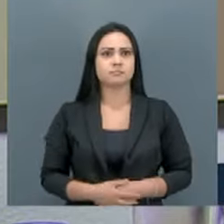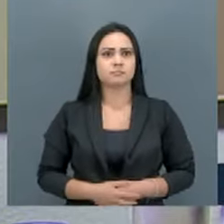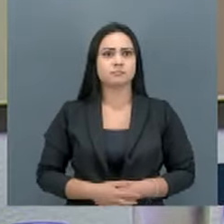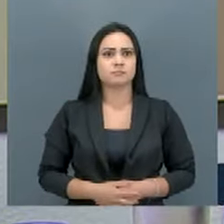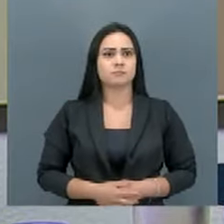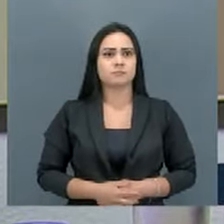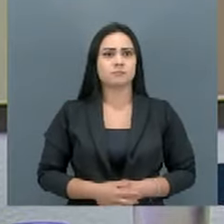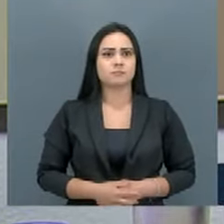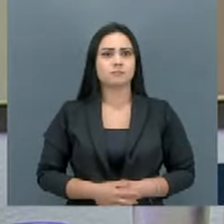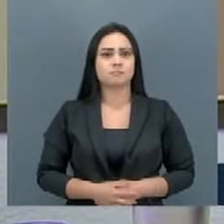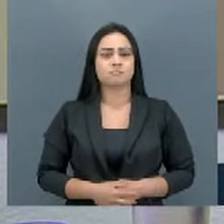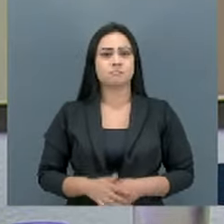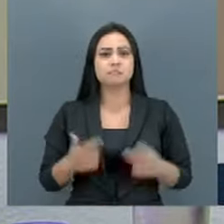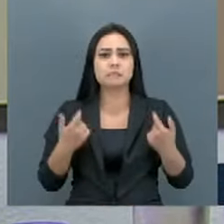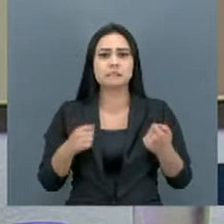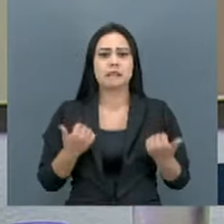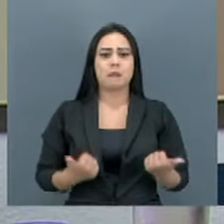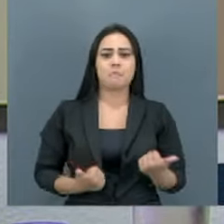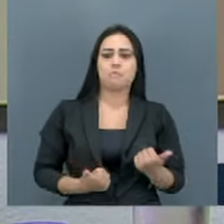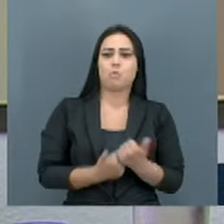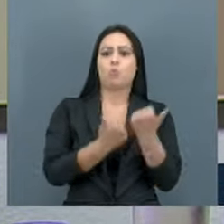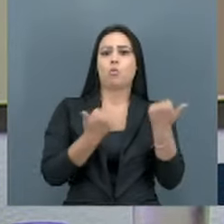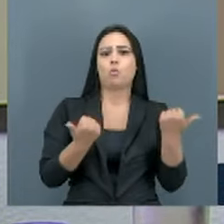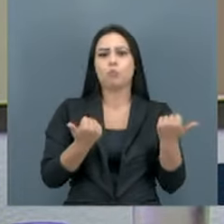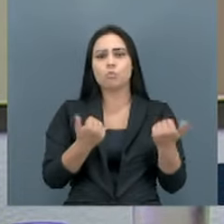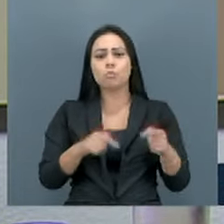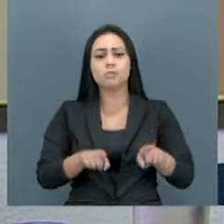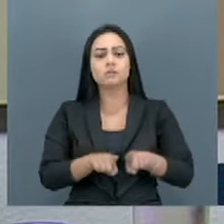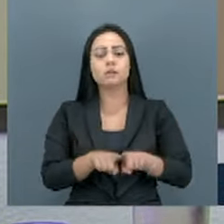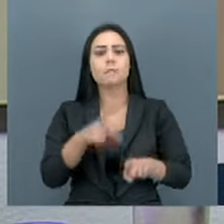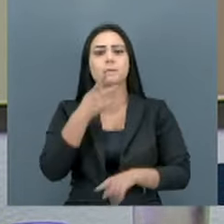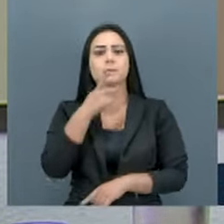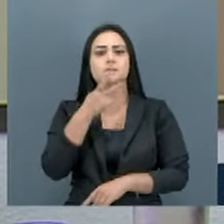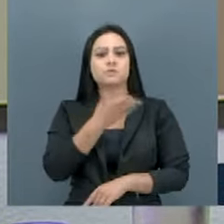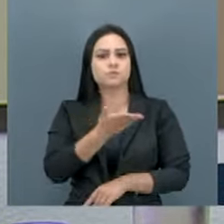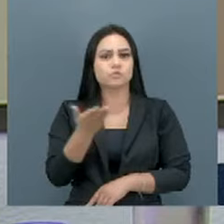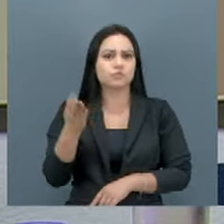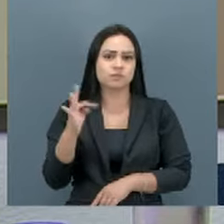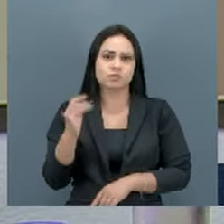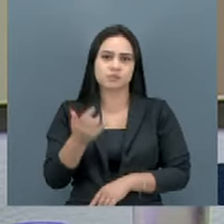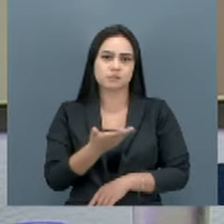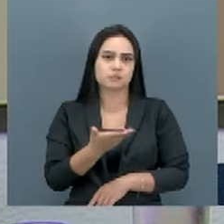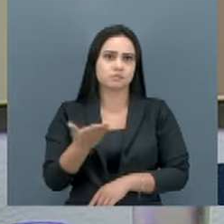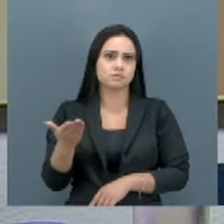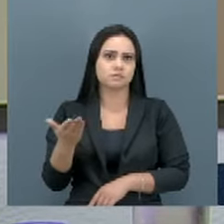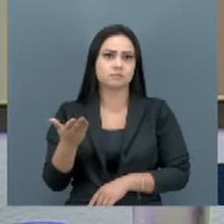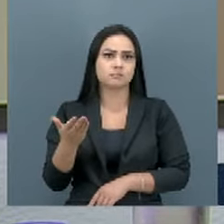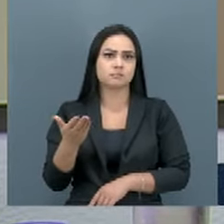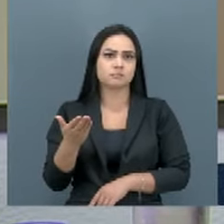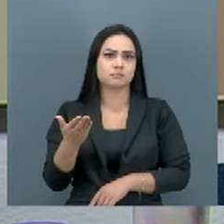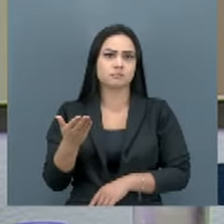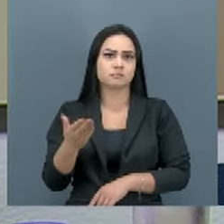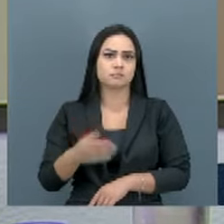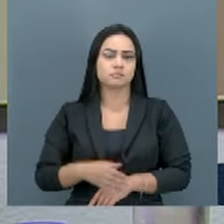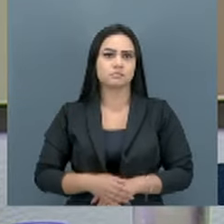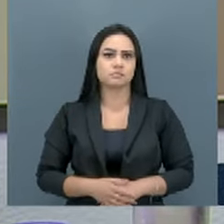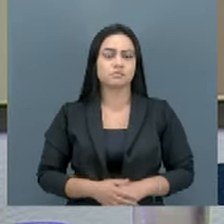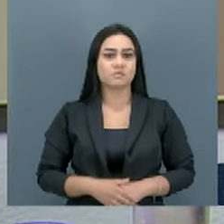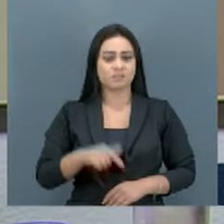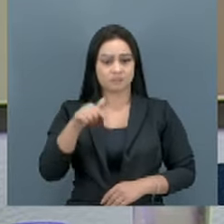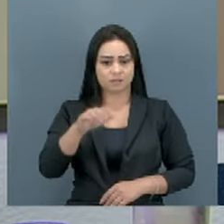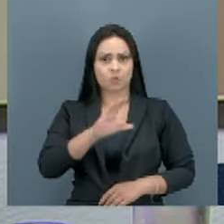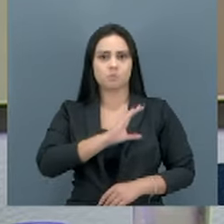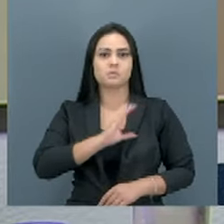buscar o apoio e dizer para os senhores da comissão